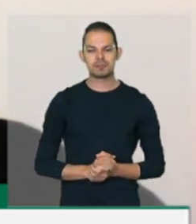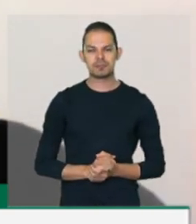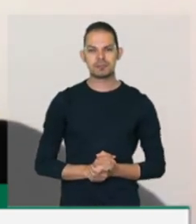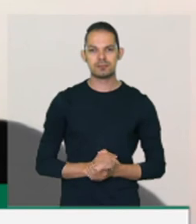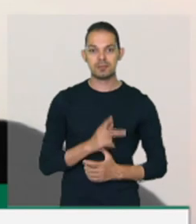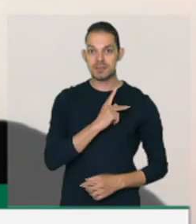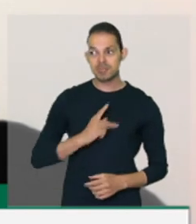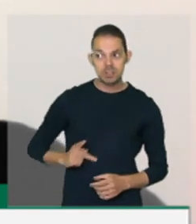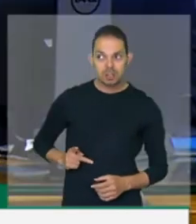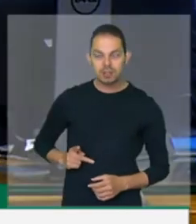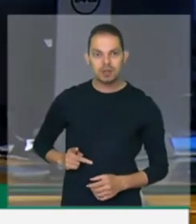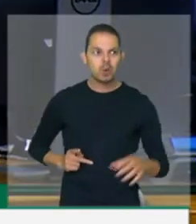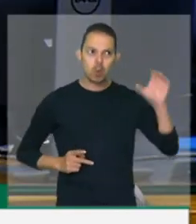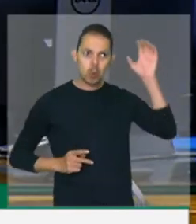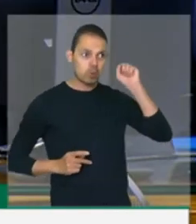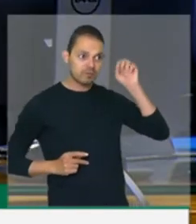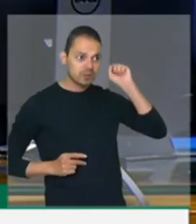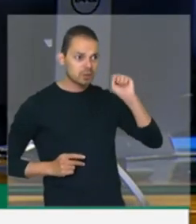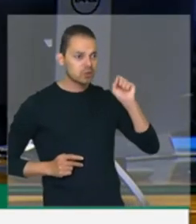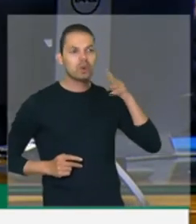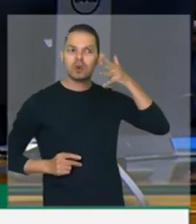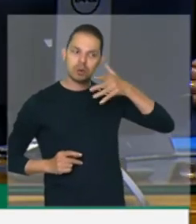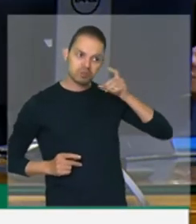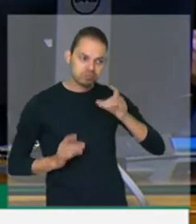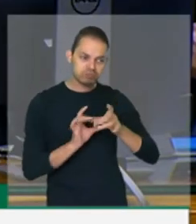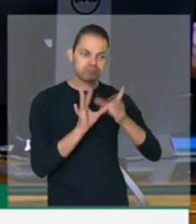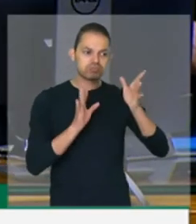Presidente. Estamos ouvindo, deputado, pode falar.